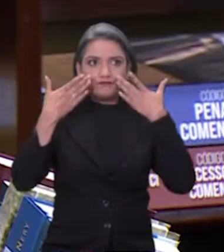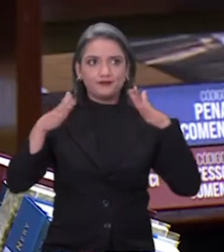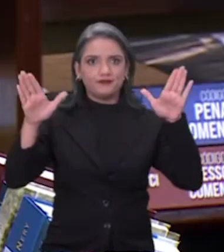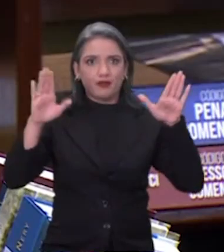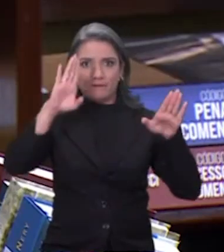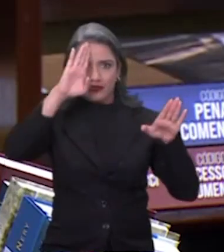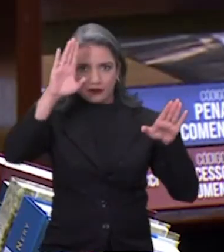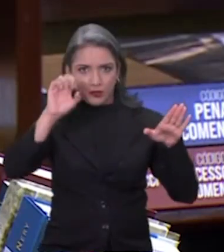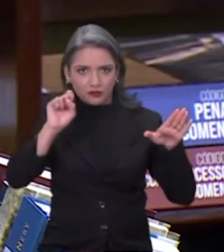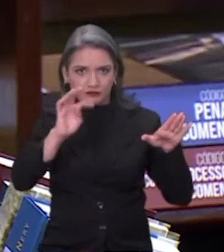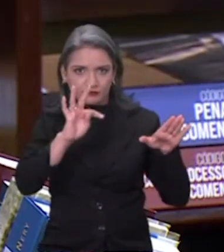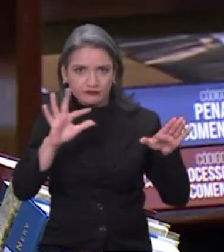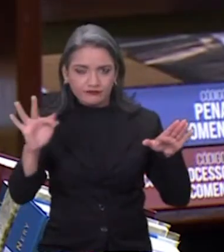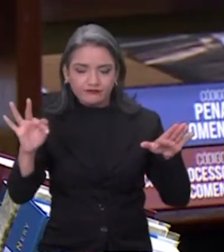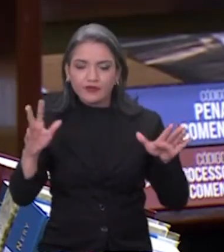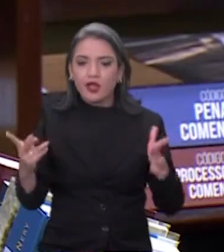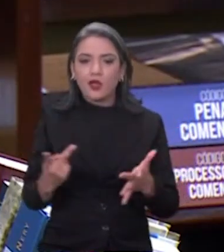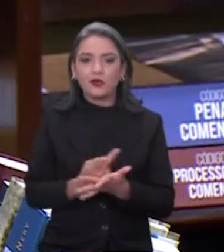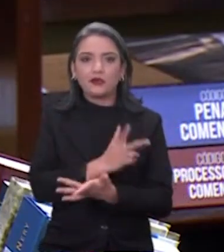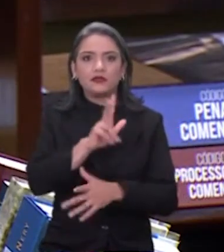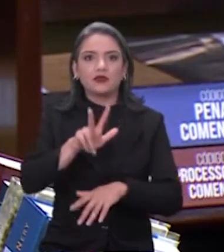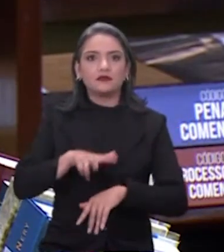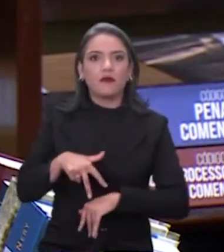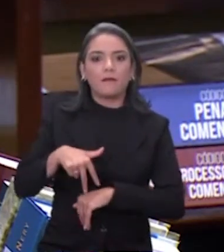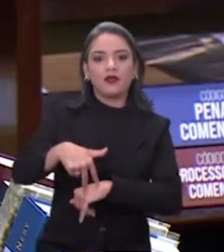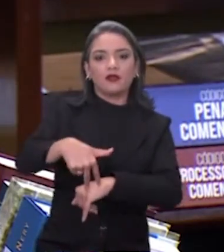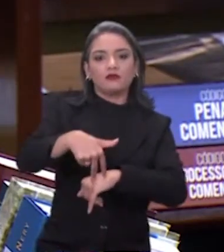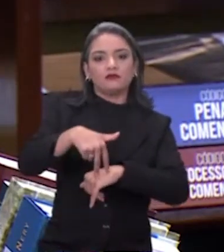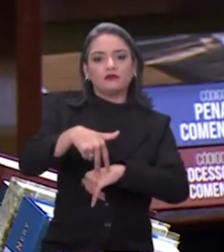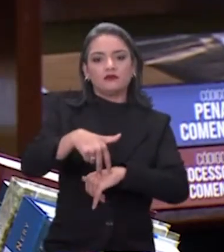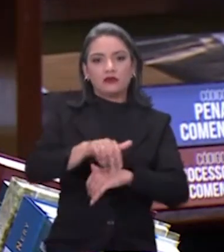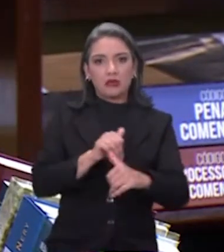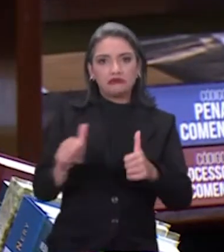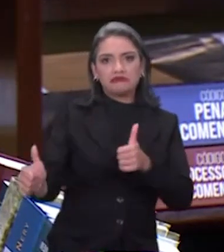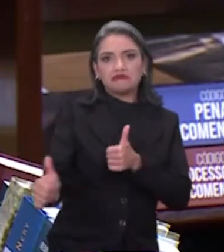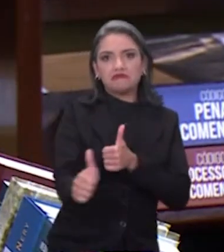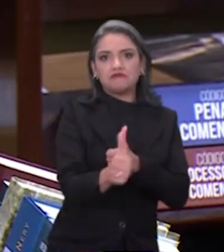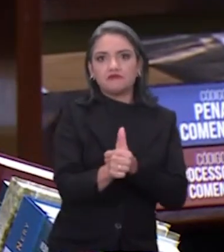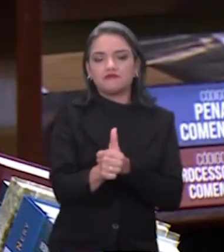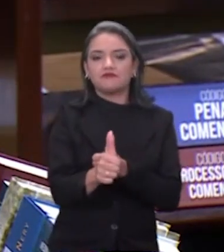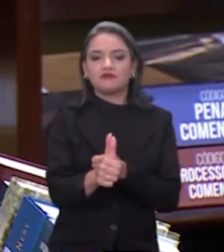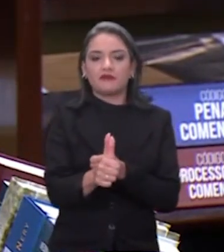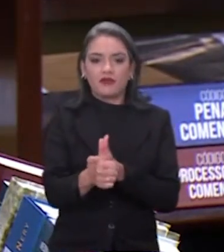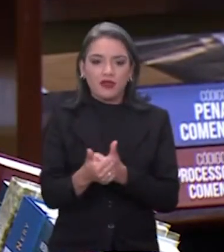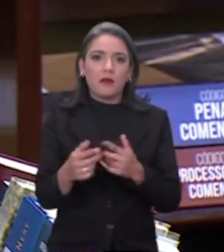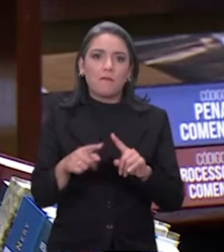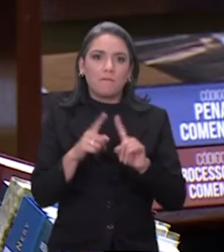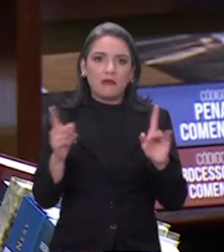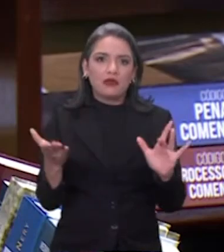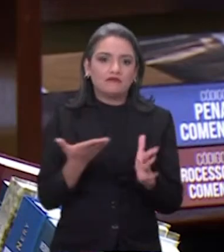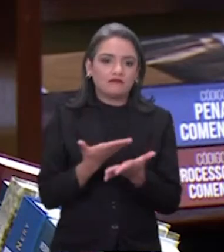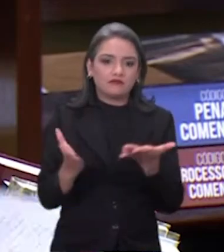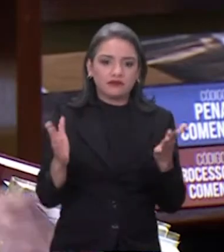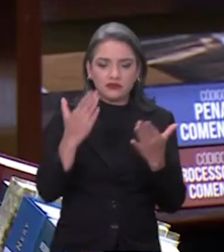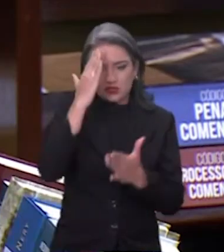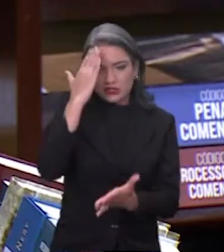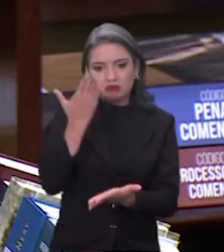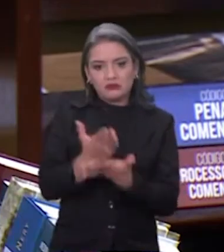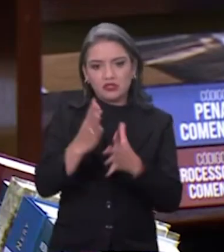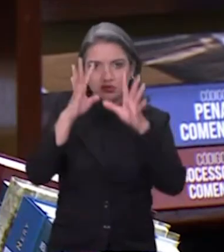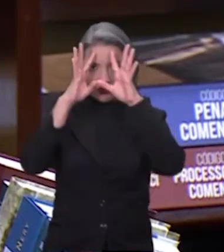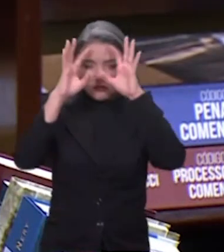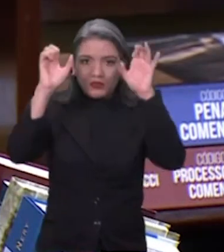Federal, há um protagonismo deletério, corroendo a credibilidade dos tribunais quando decidem